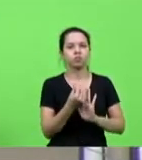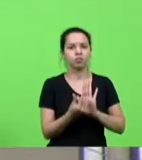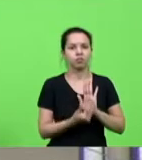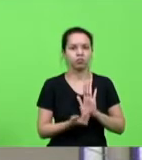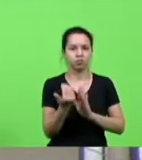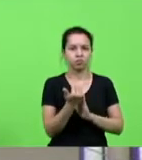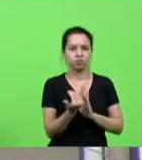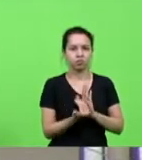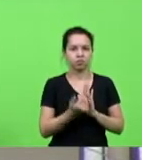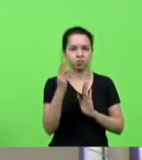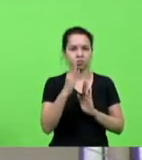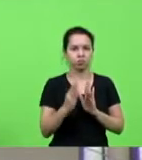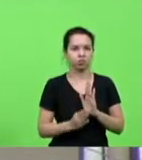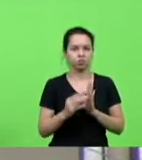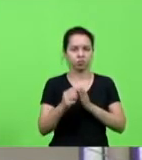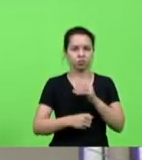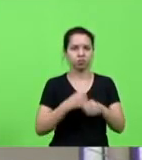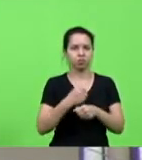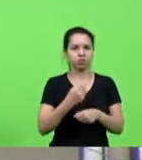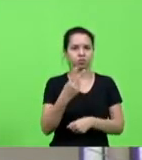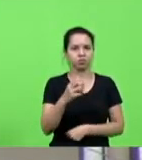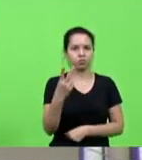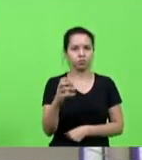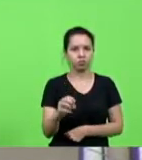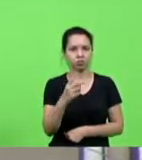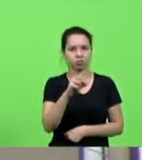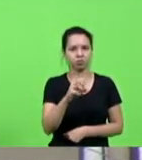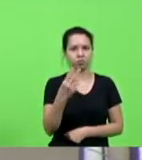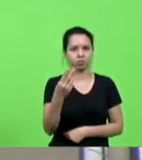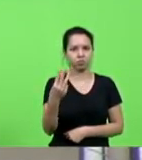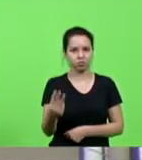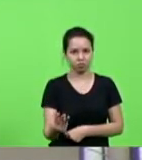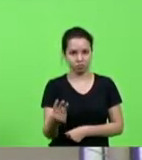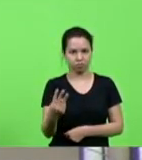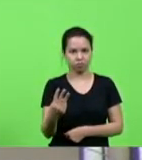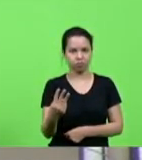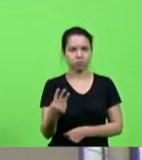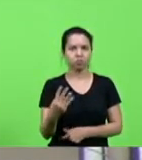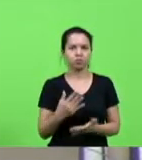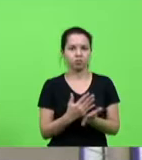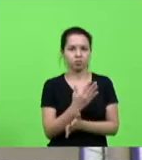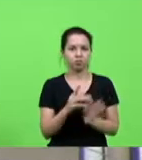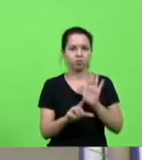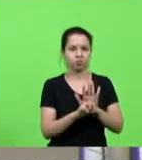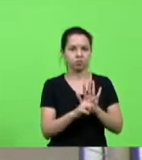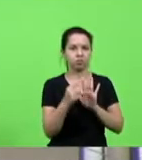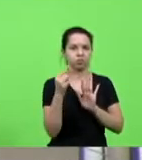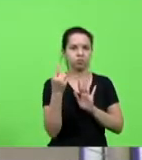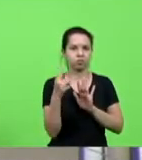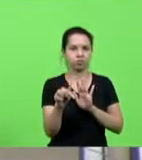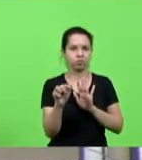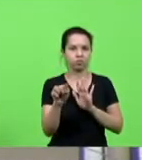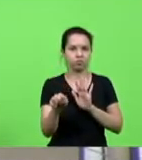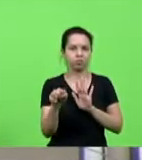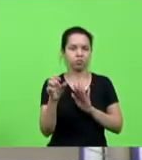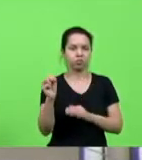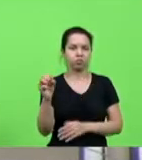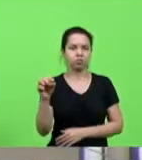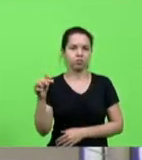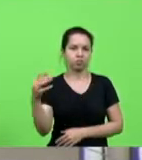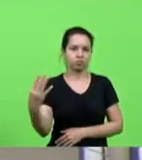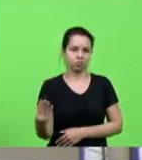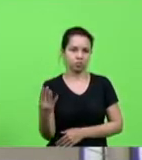o quadriênio 2020-2023, aprovado pela Lei 17.874 de